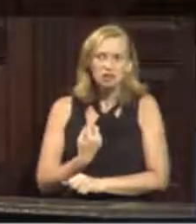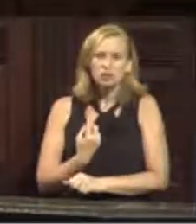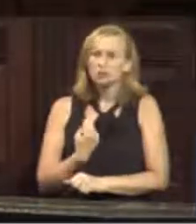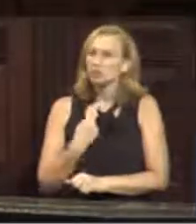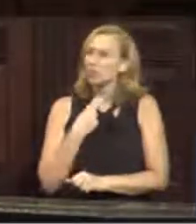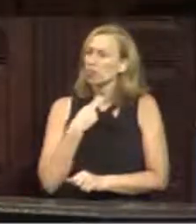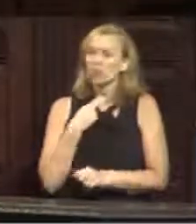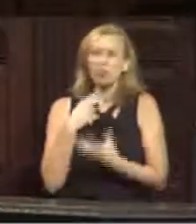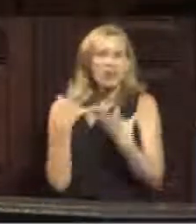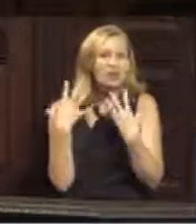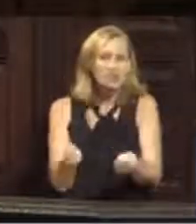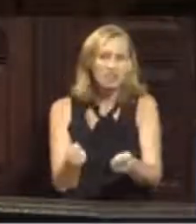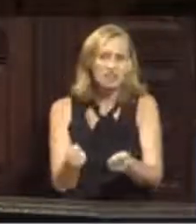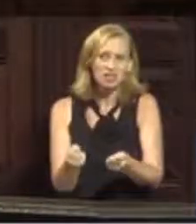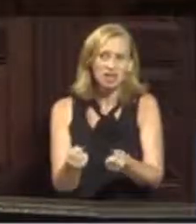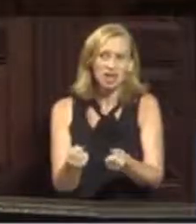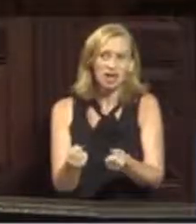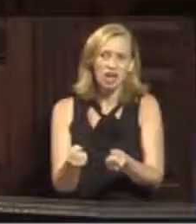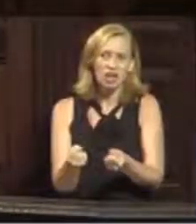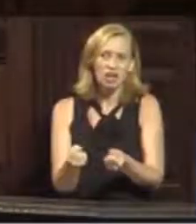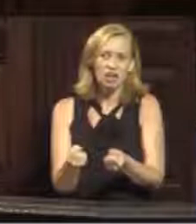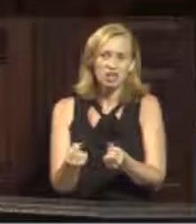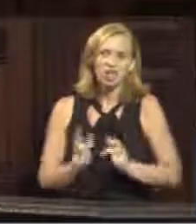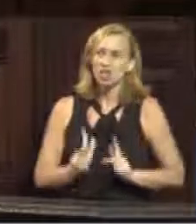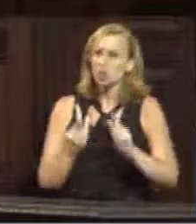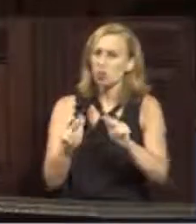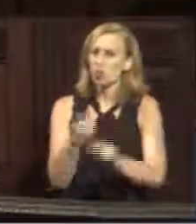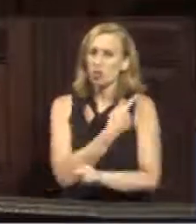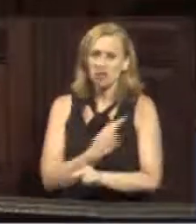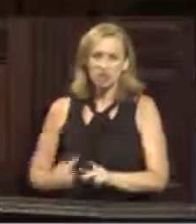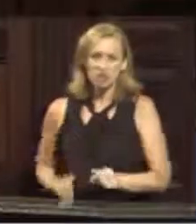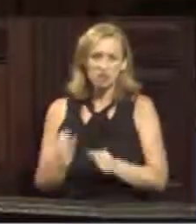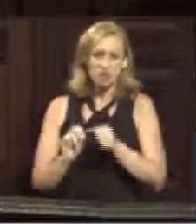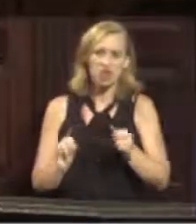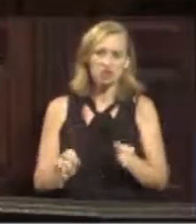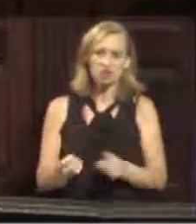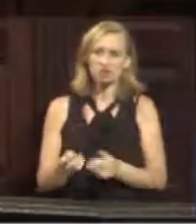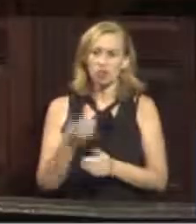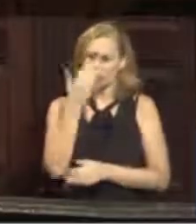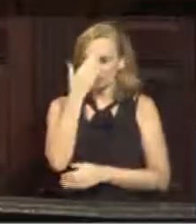subordinar a esses fatos, como faz o governador do estado. Muito obrigado, senhora presidente.